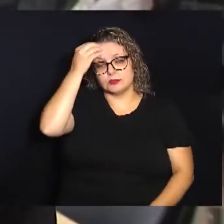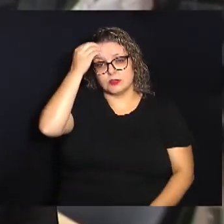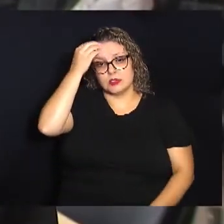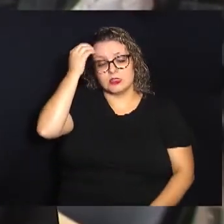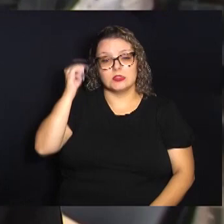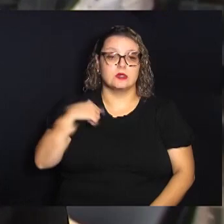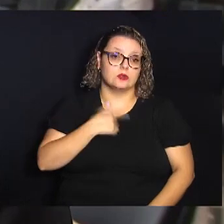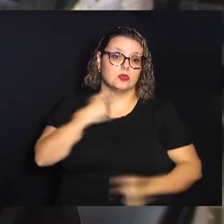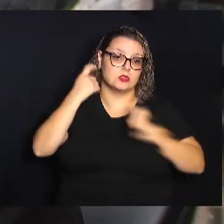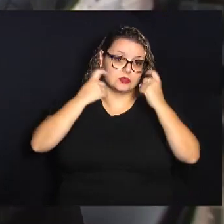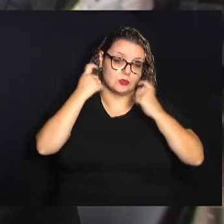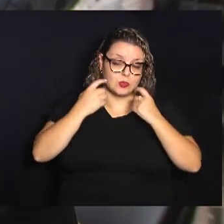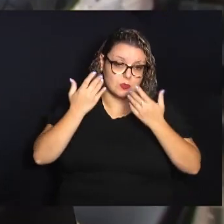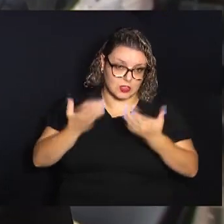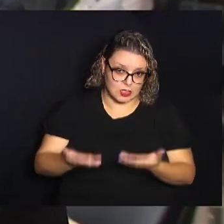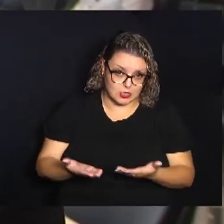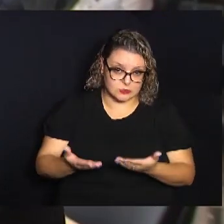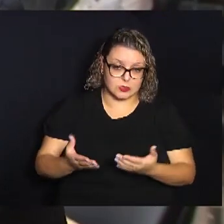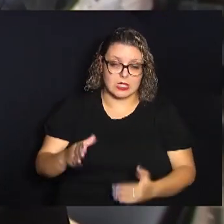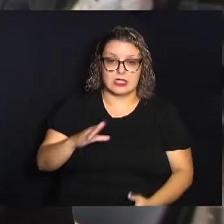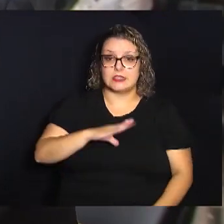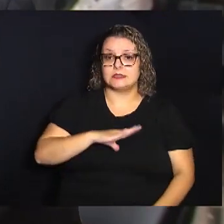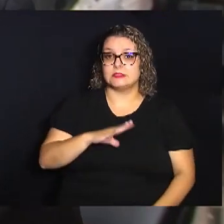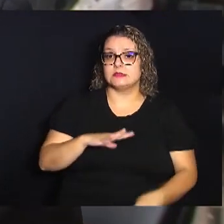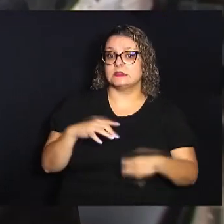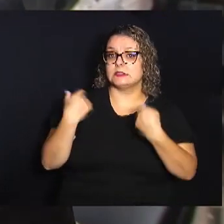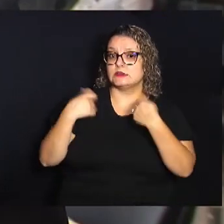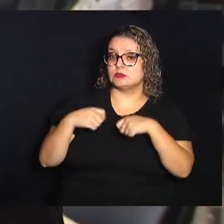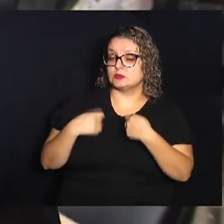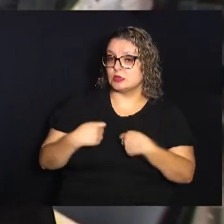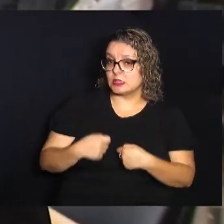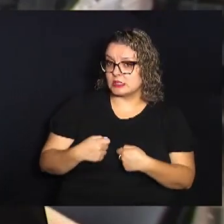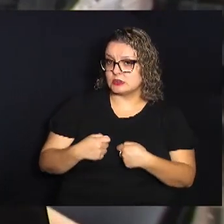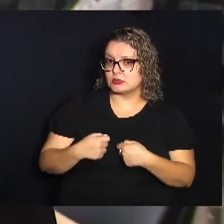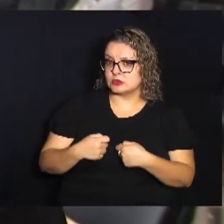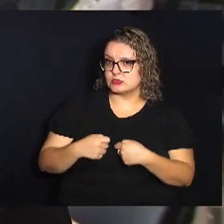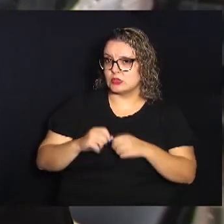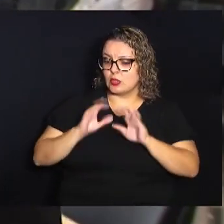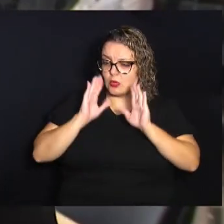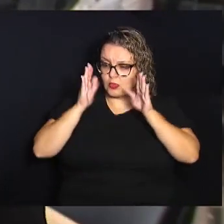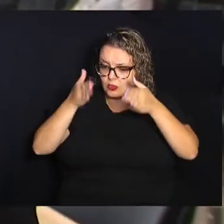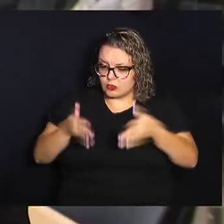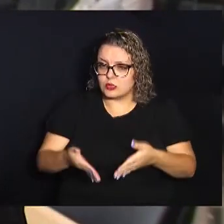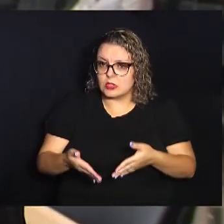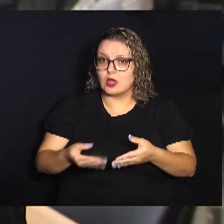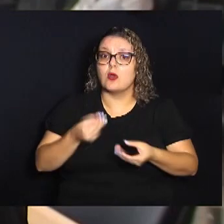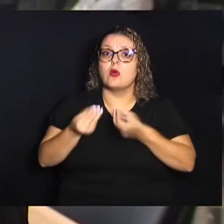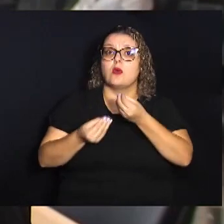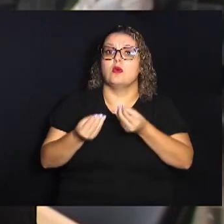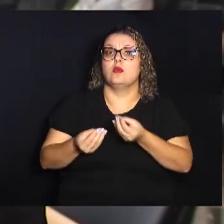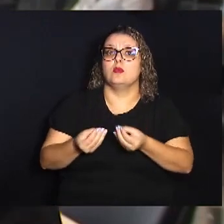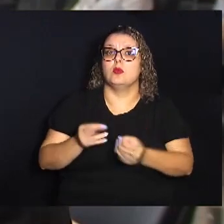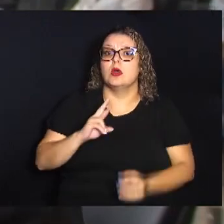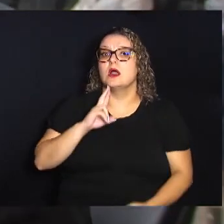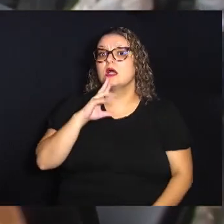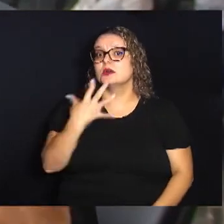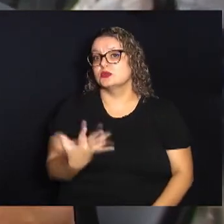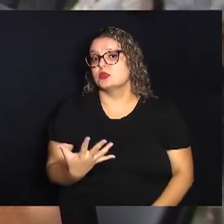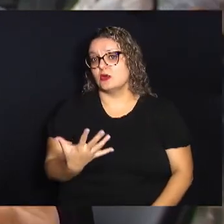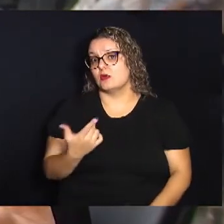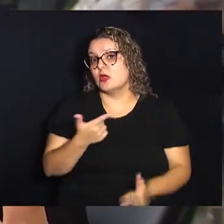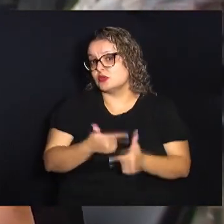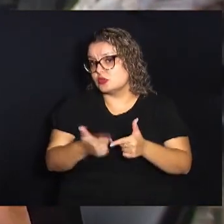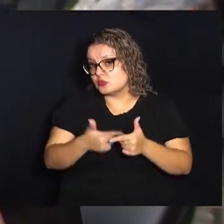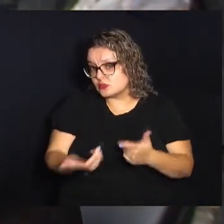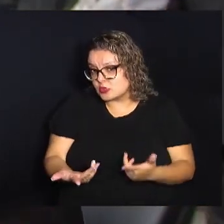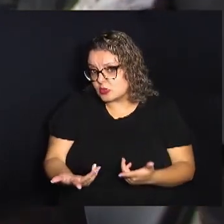se preocupar com isso, a cidade precisa focar suas energias em como lidar com essa questão. É evidente que